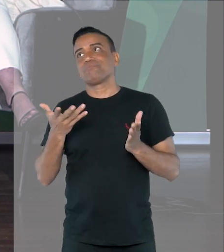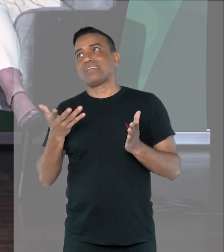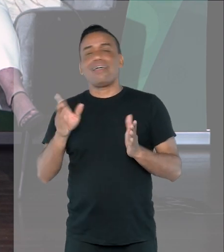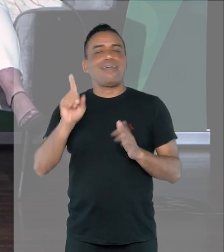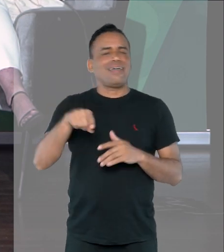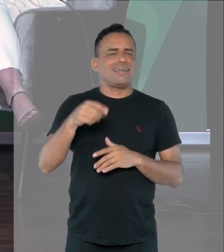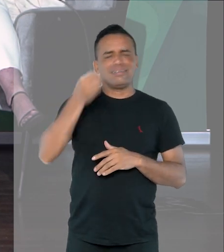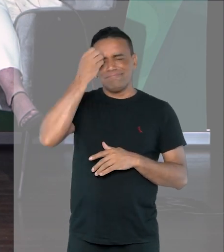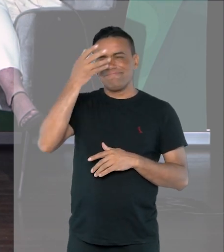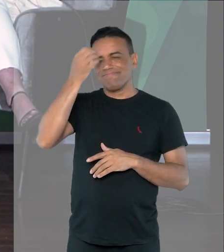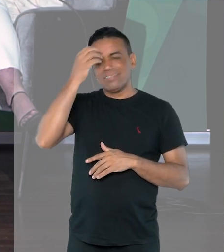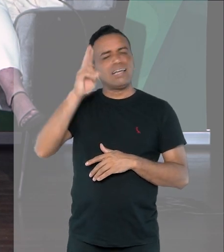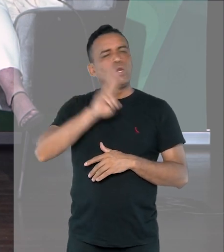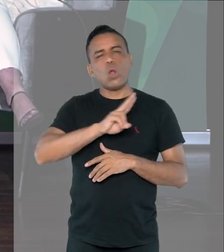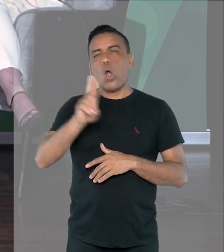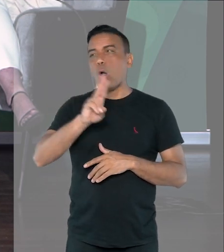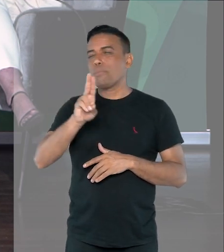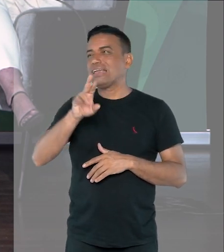como é que chama? Daquela folhinha